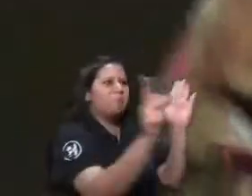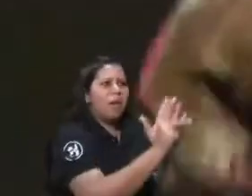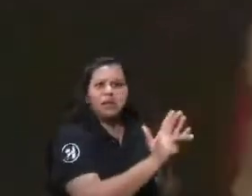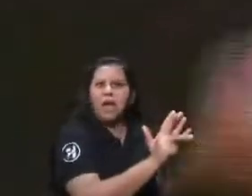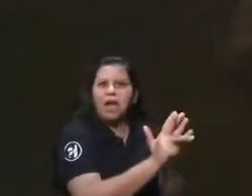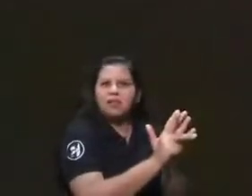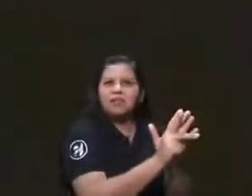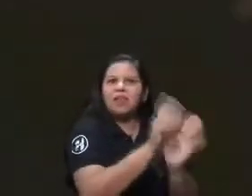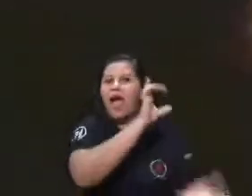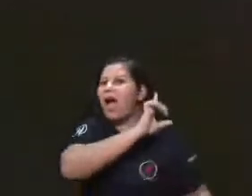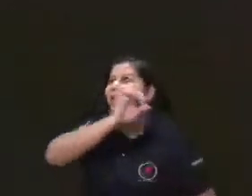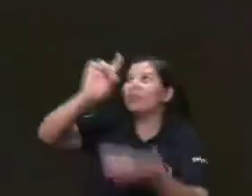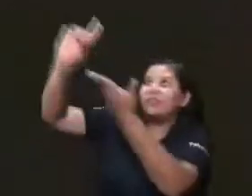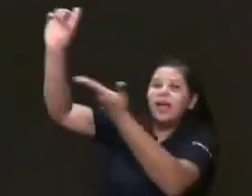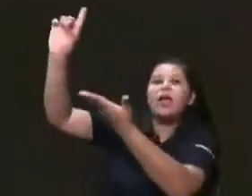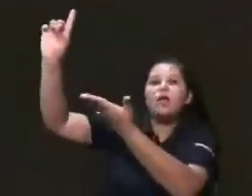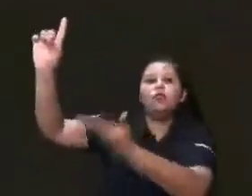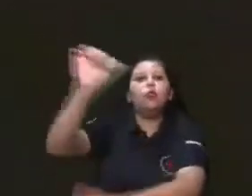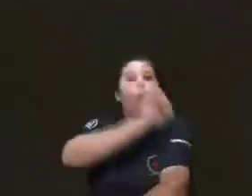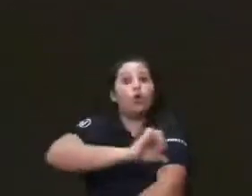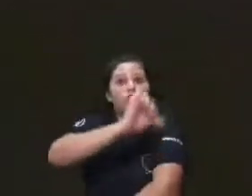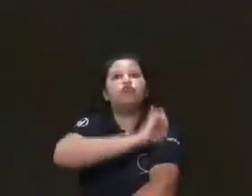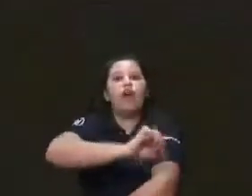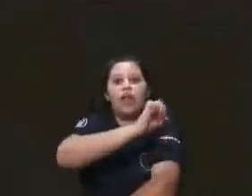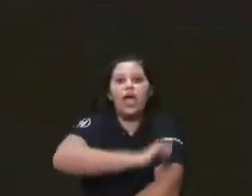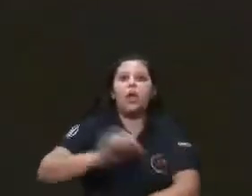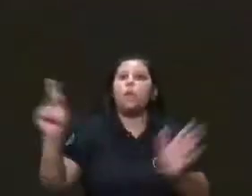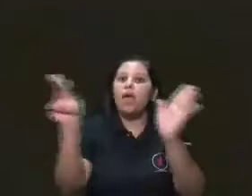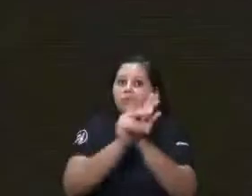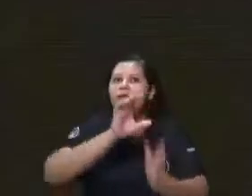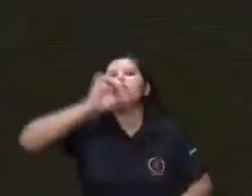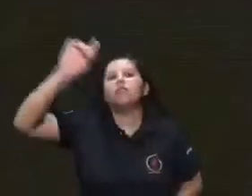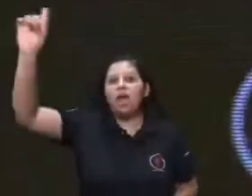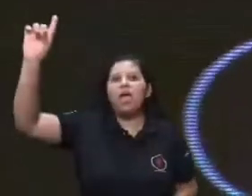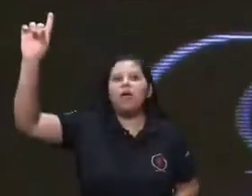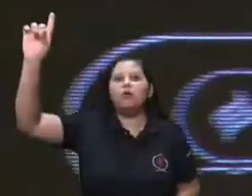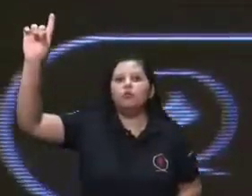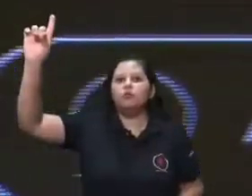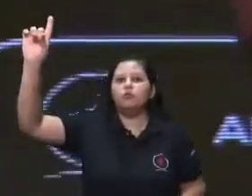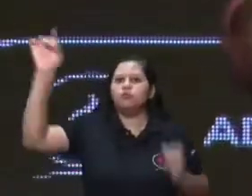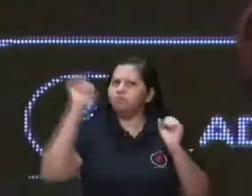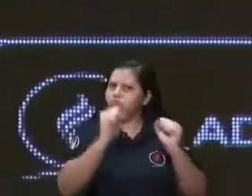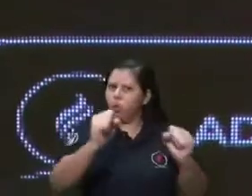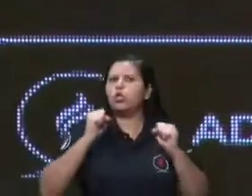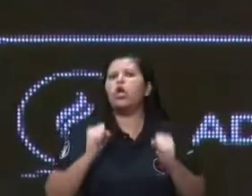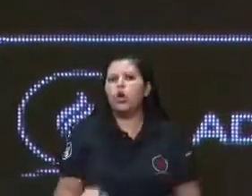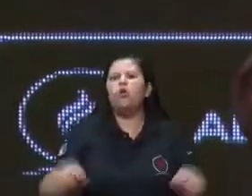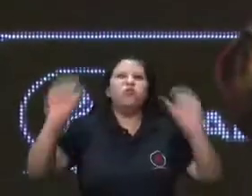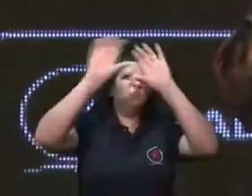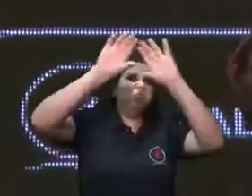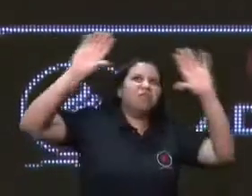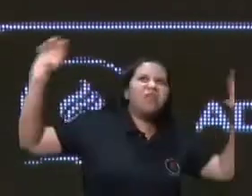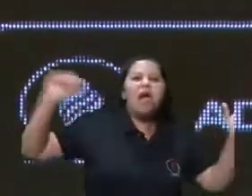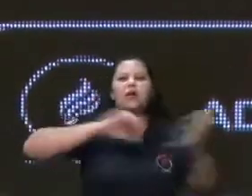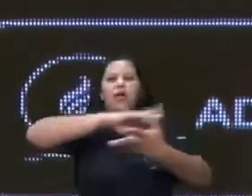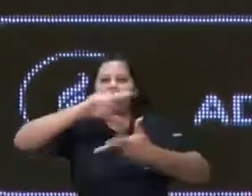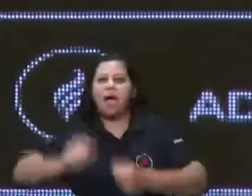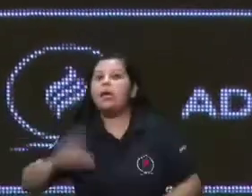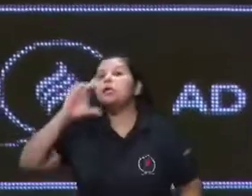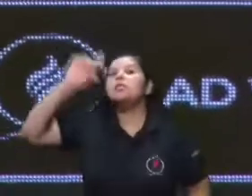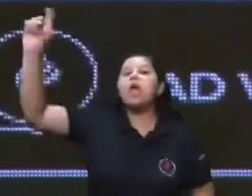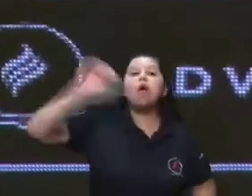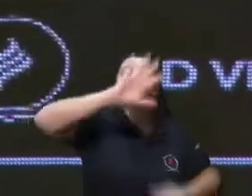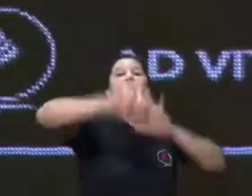senão aquele que reina sobre a terra, céu e mar. Ele está chamando a igreja